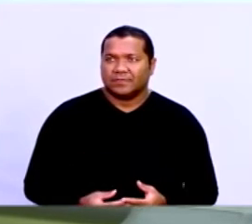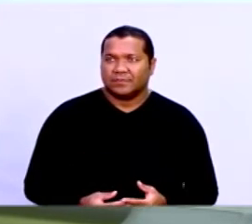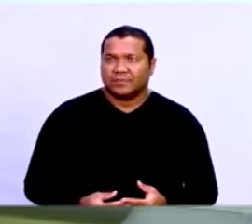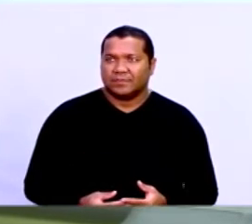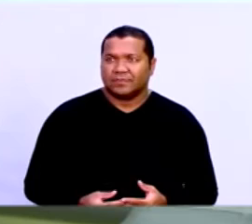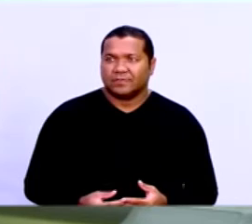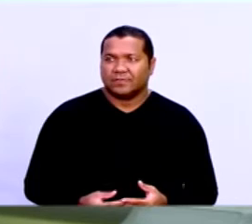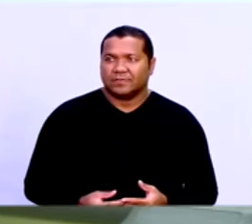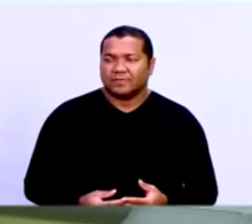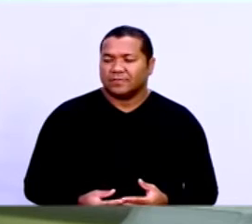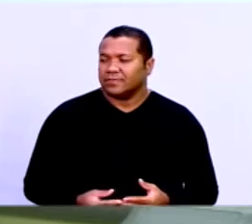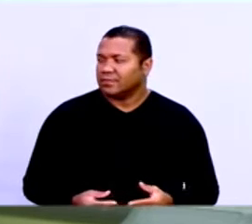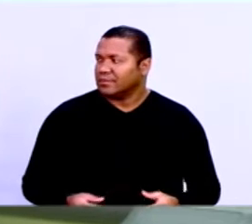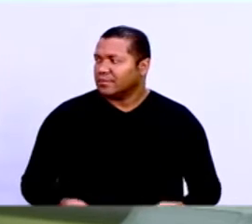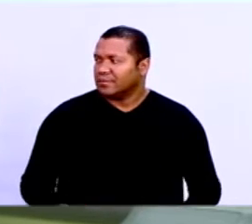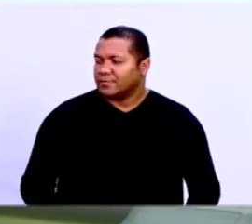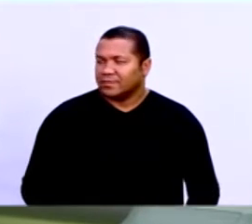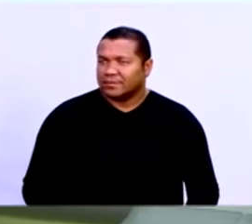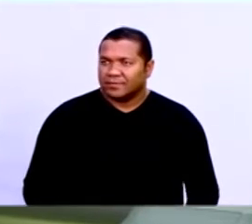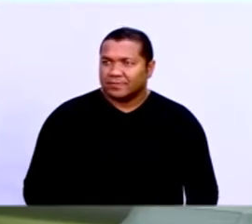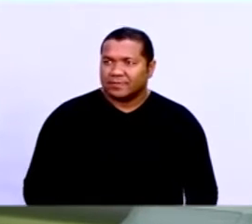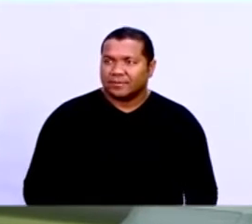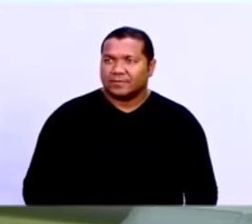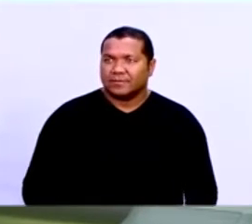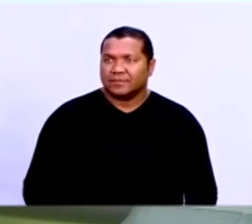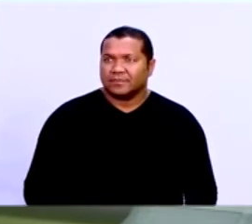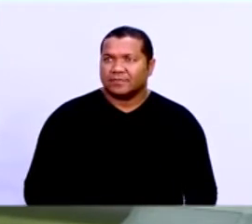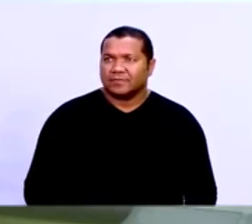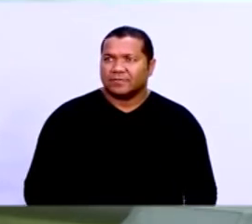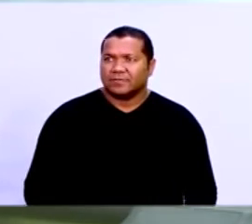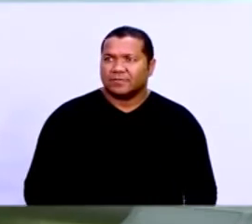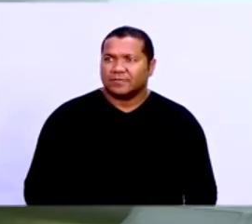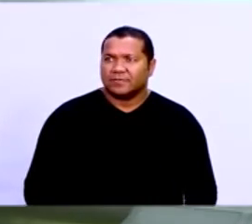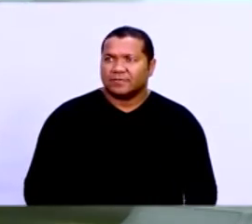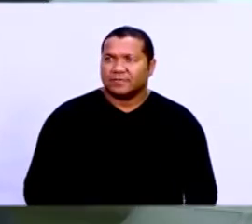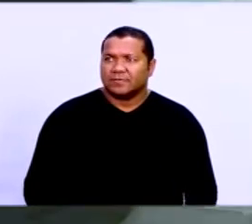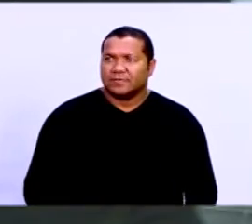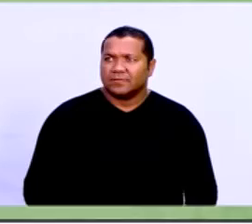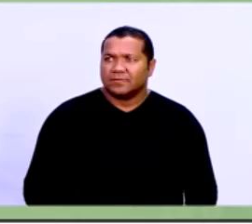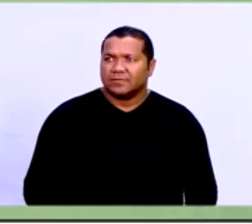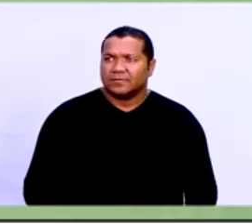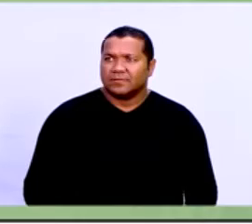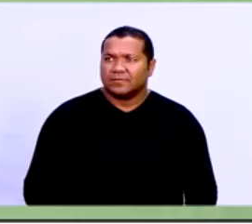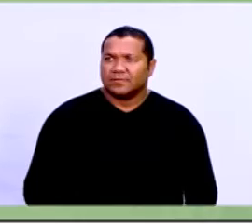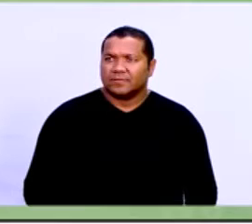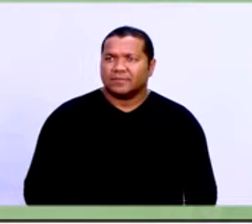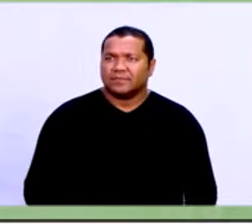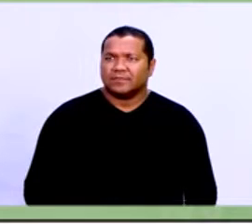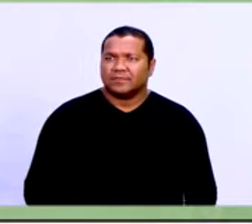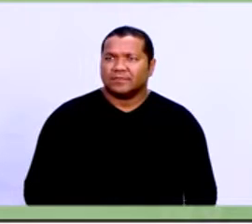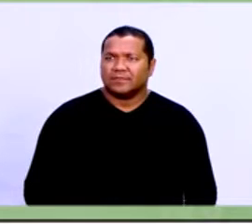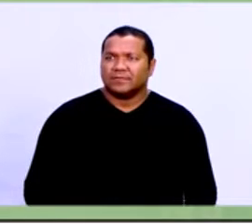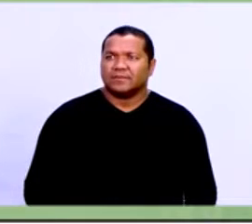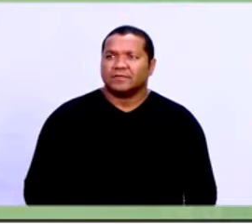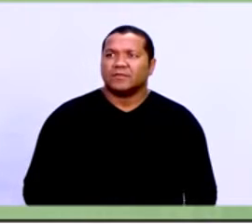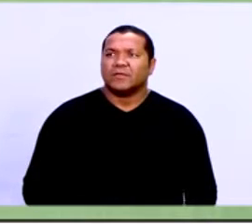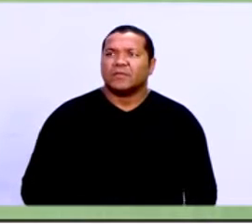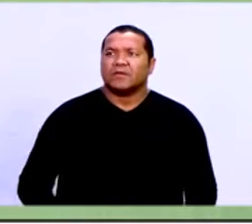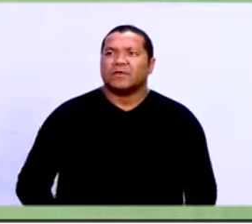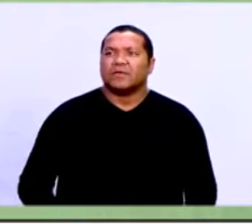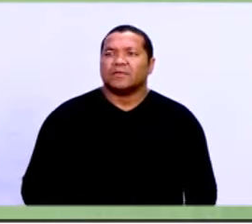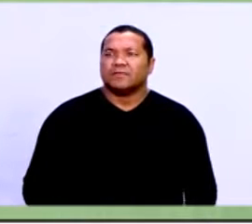mais importante de tudo isso o primeiro deles é a velocidade de desenvolvimento